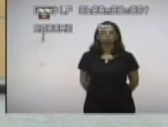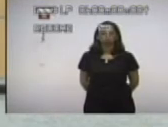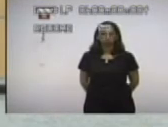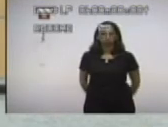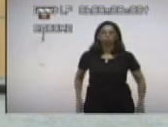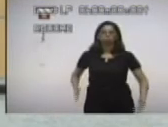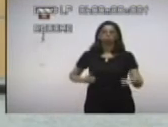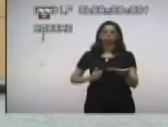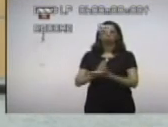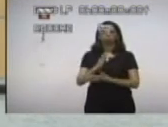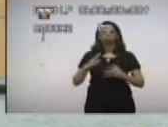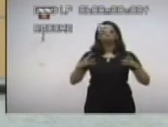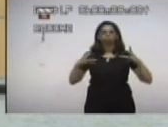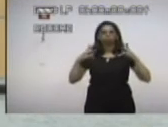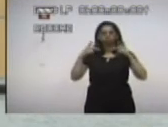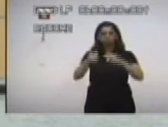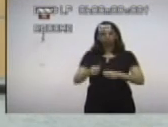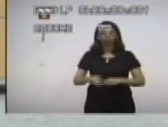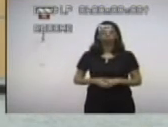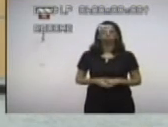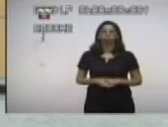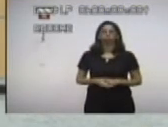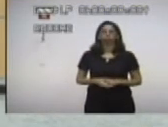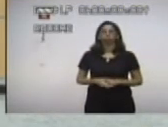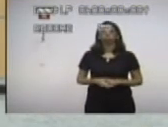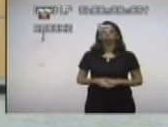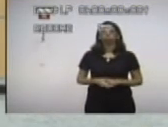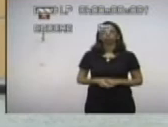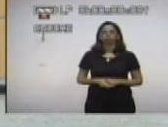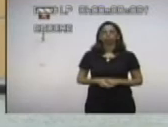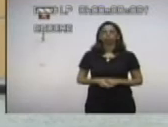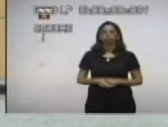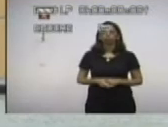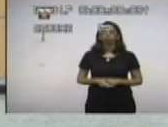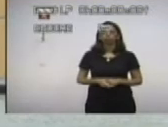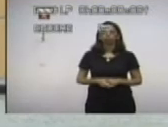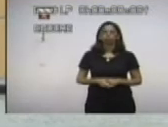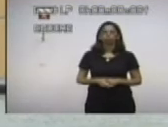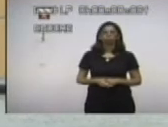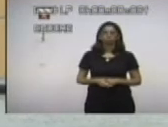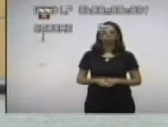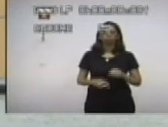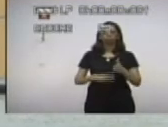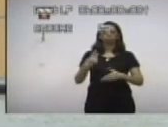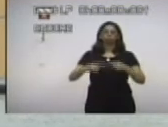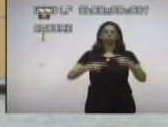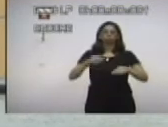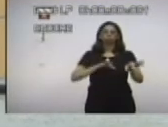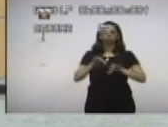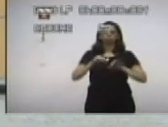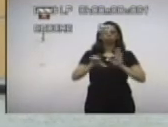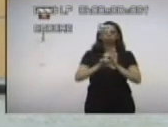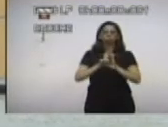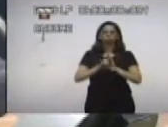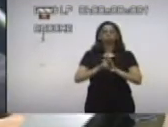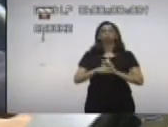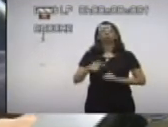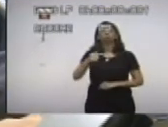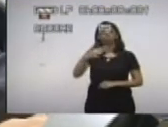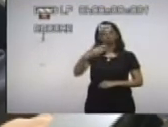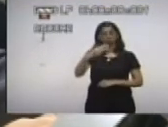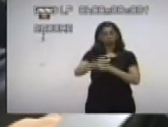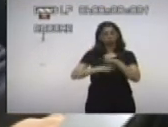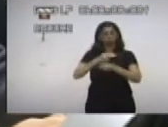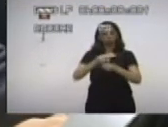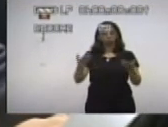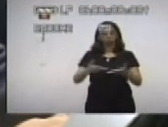e aprovado por unanimidade E aí em segunda discussão do projeto de lei nº